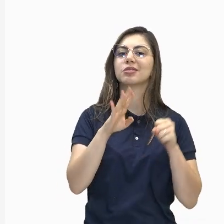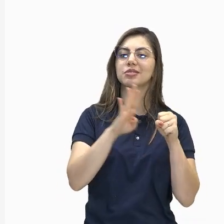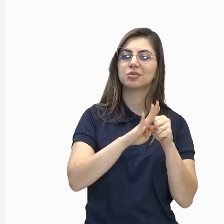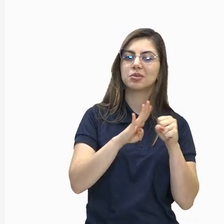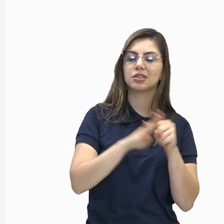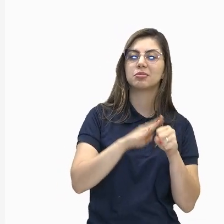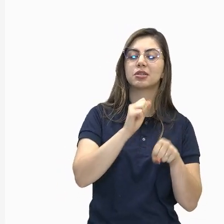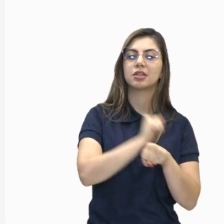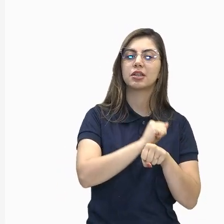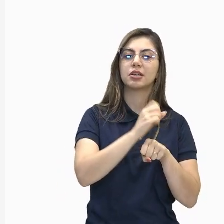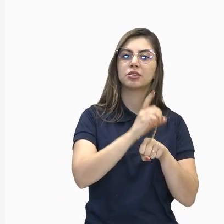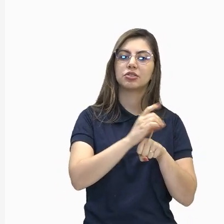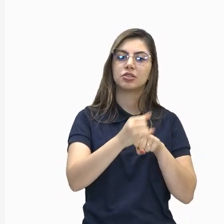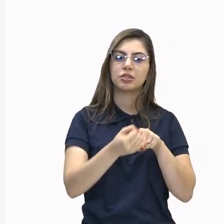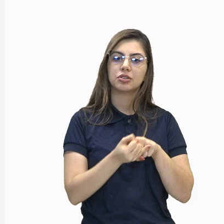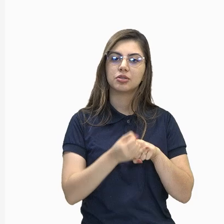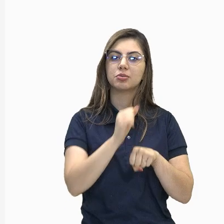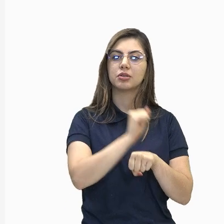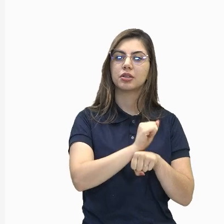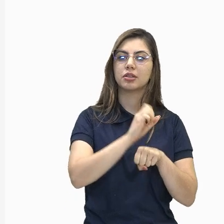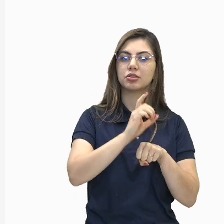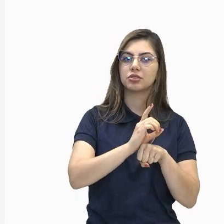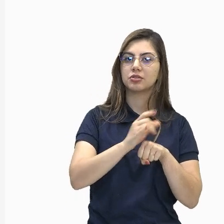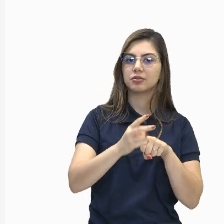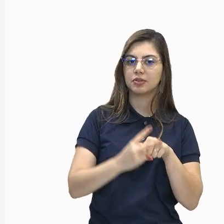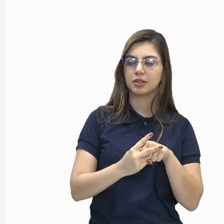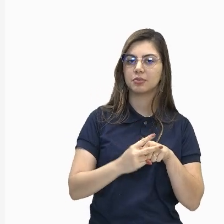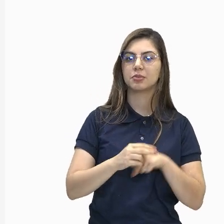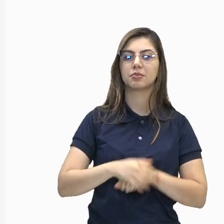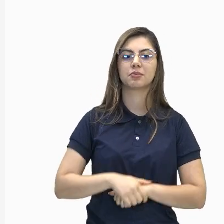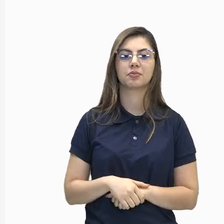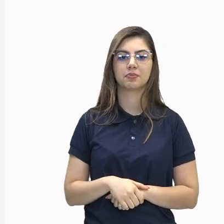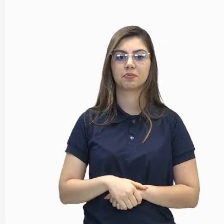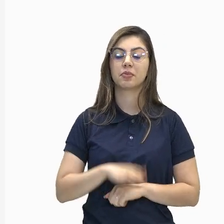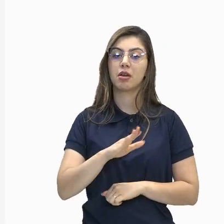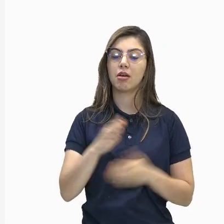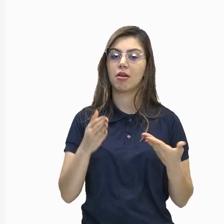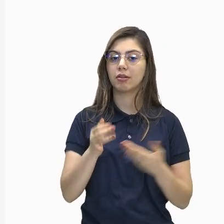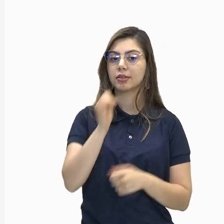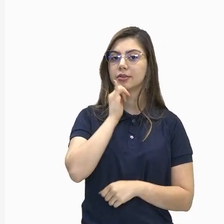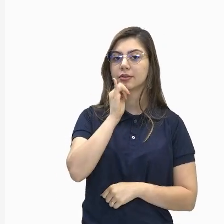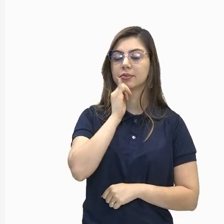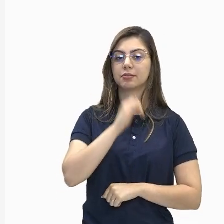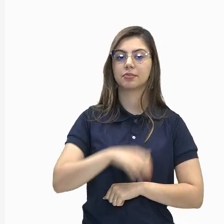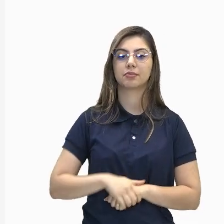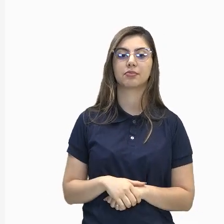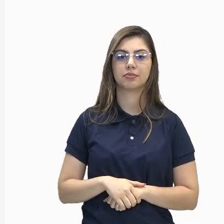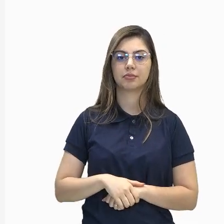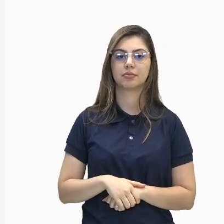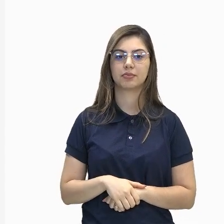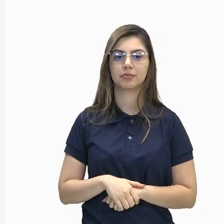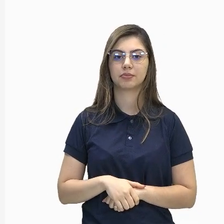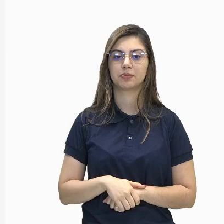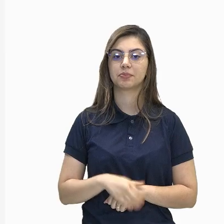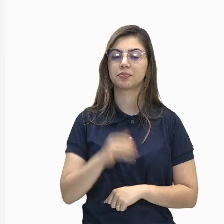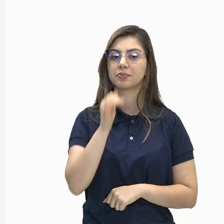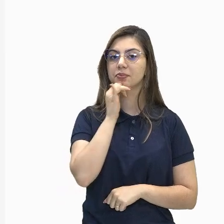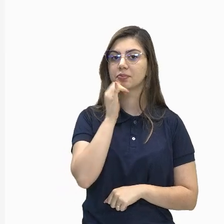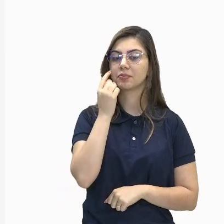Substantivos, adjetivos e advérbios, ok? Exemplo. Vanessa tem medo